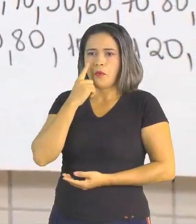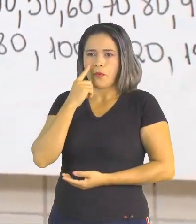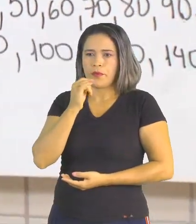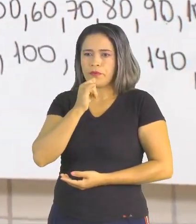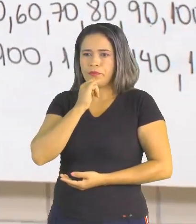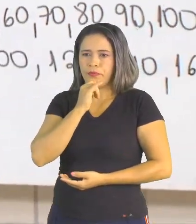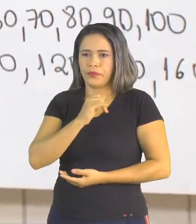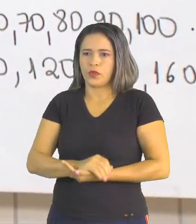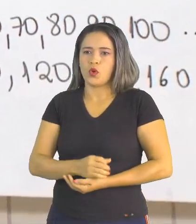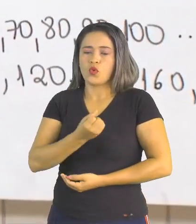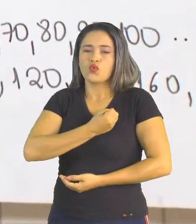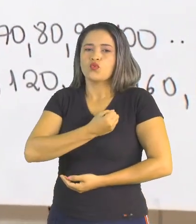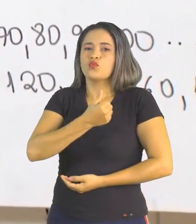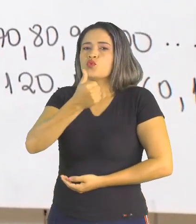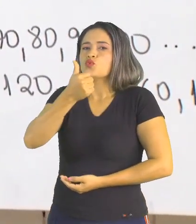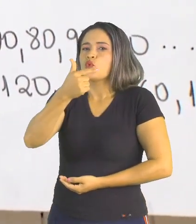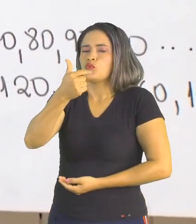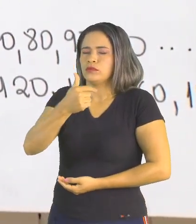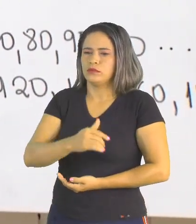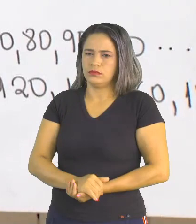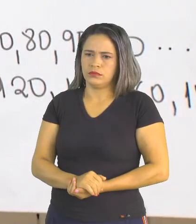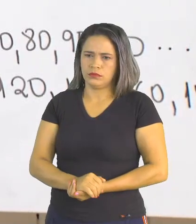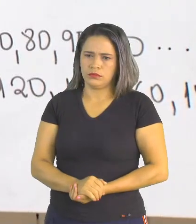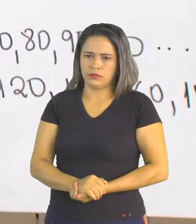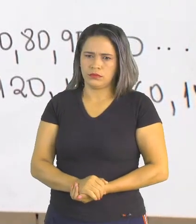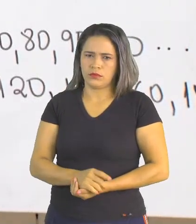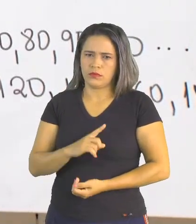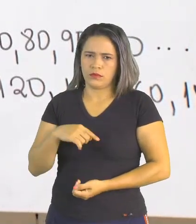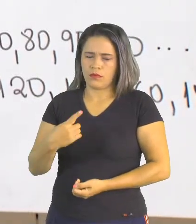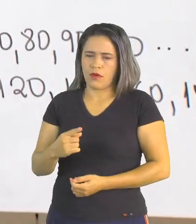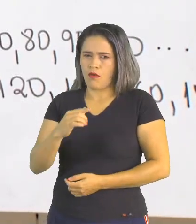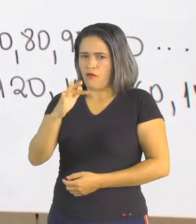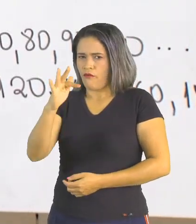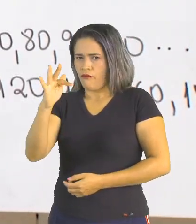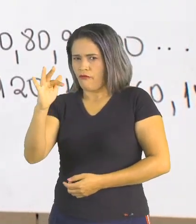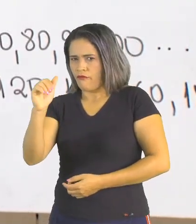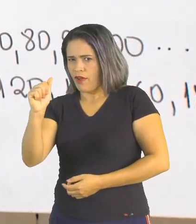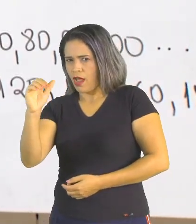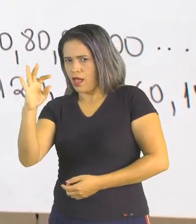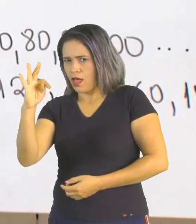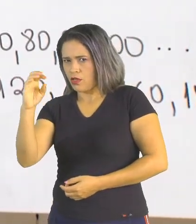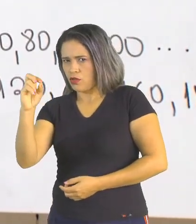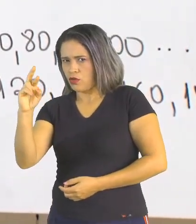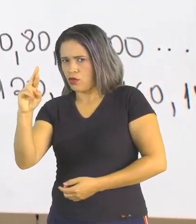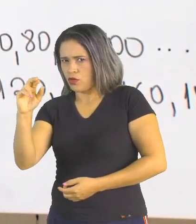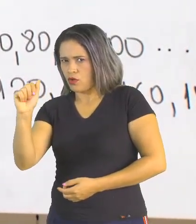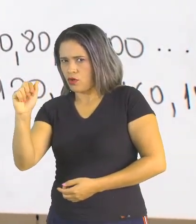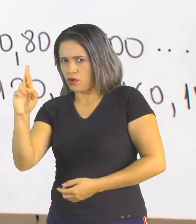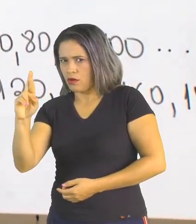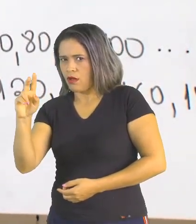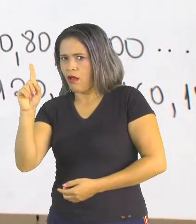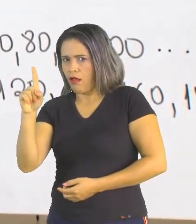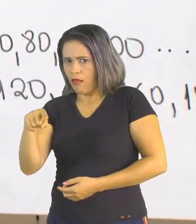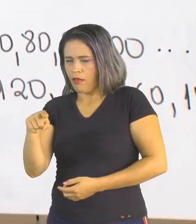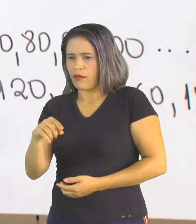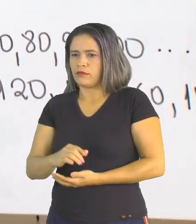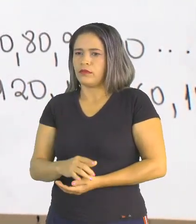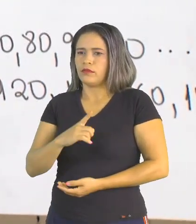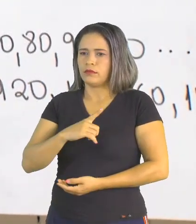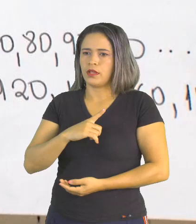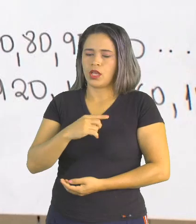só, o número 12. Quando eu fatoro o número 12 em fatores primos, eu